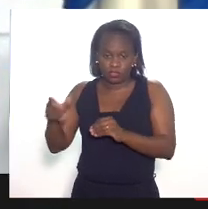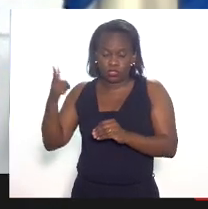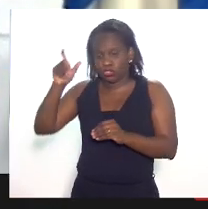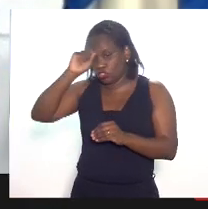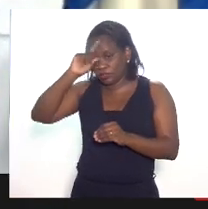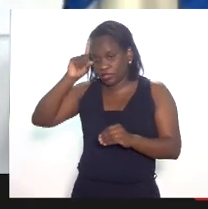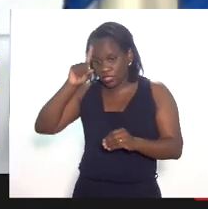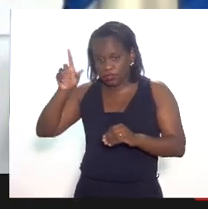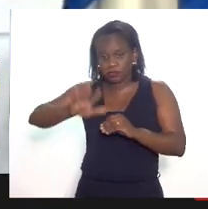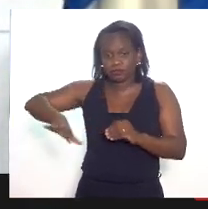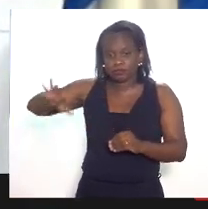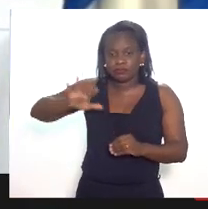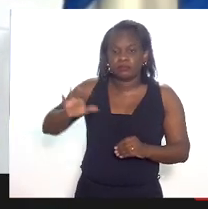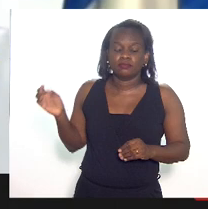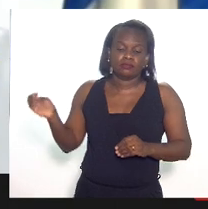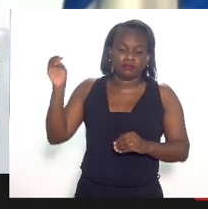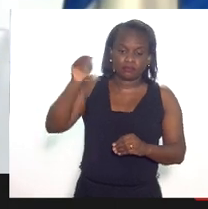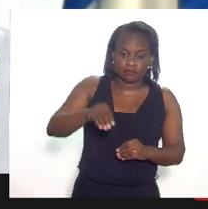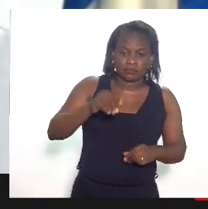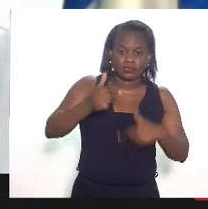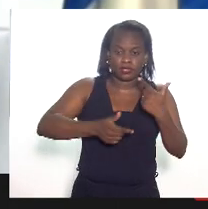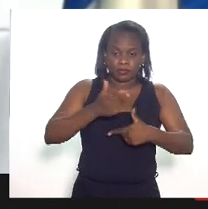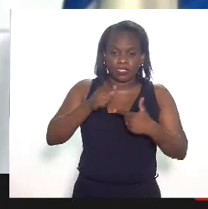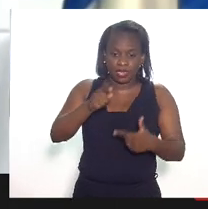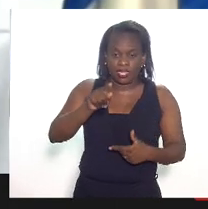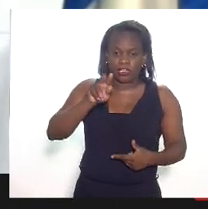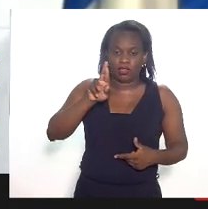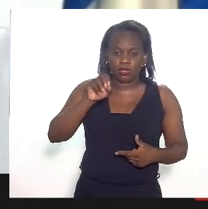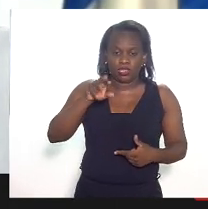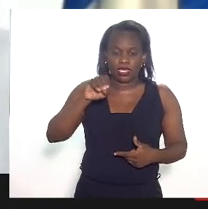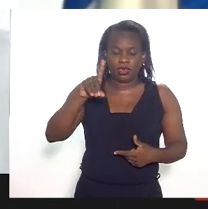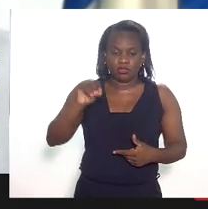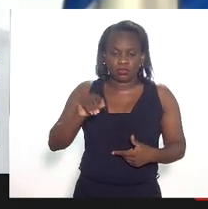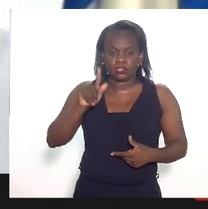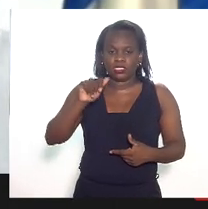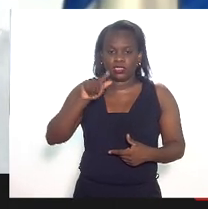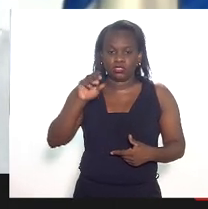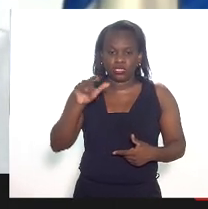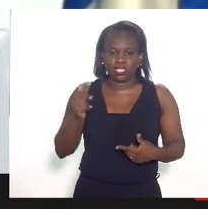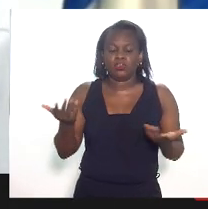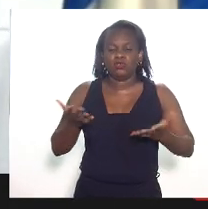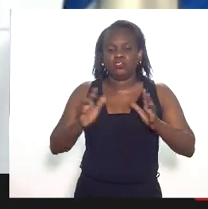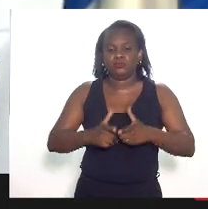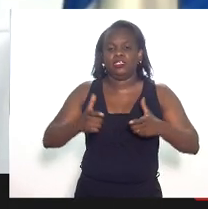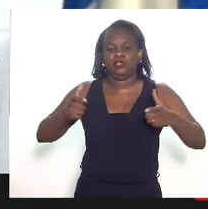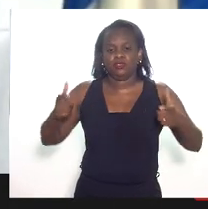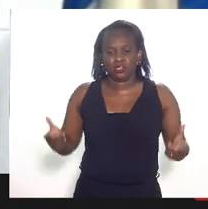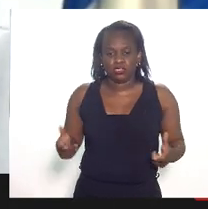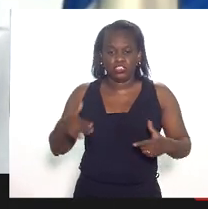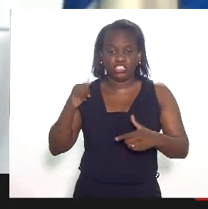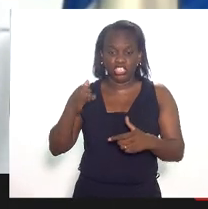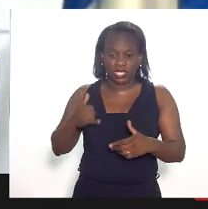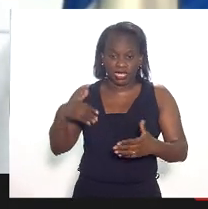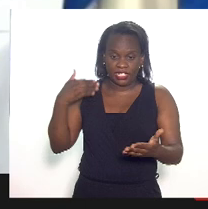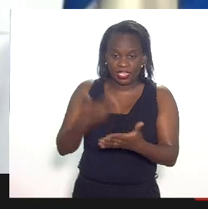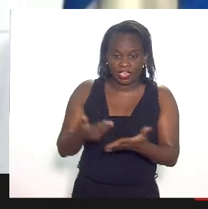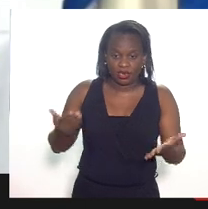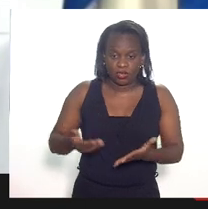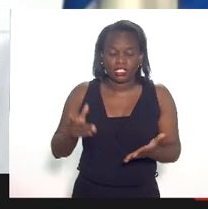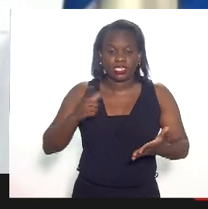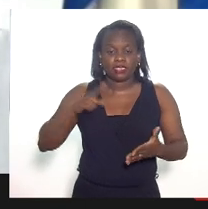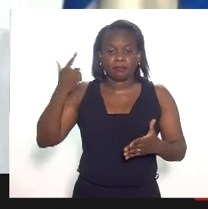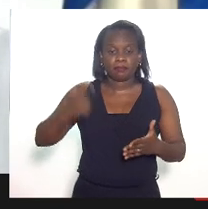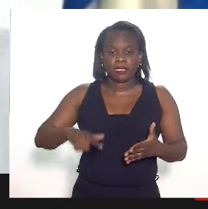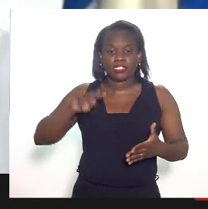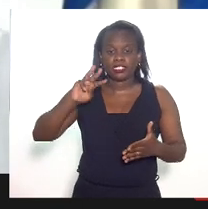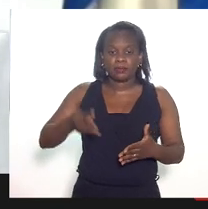outros hospitais da rede para o Hospital Ronaldo Gazola. Hoje a gente tem uma rede bem maior. De janeiro para cá, a gente tem mais 3